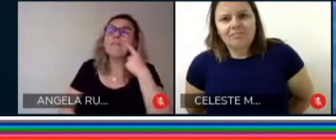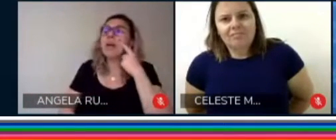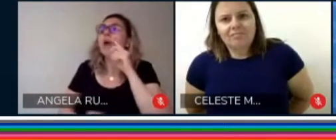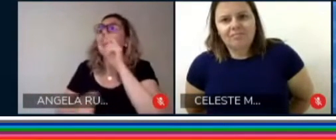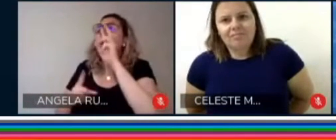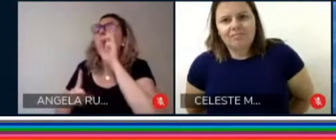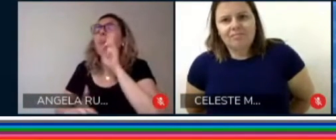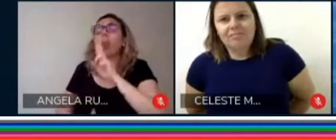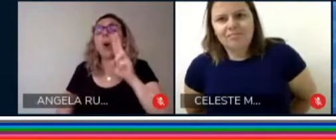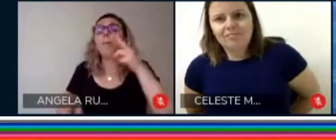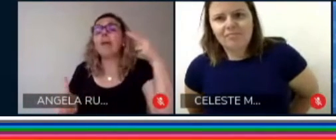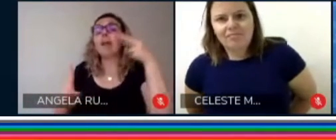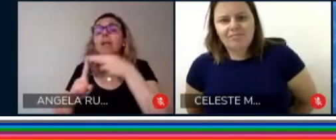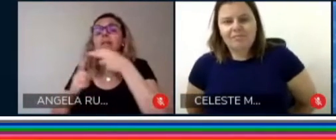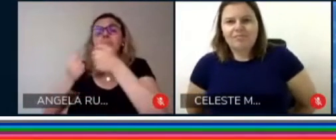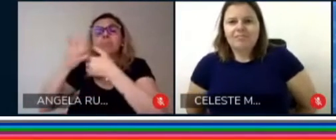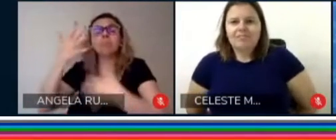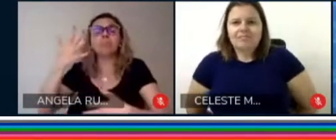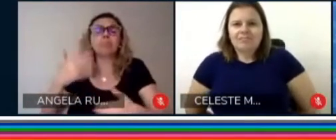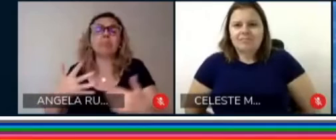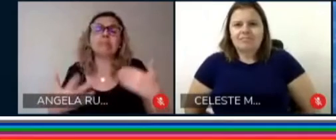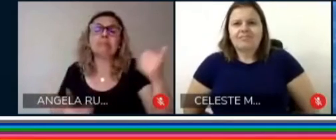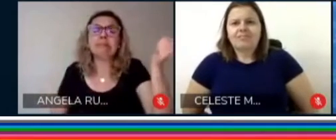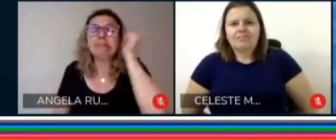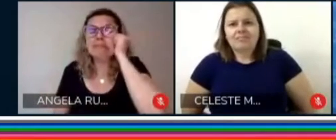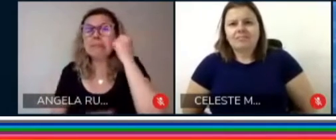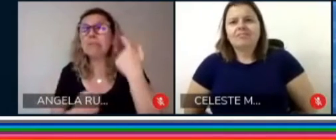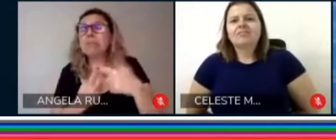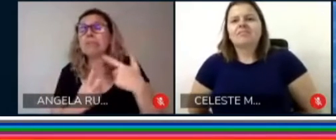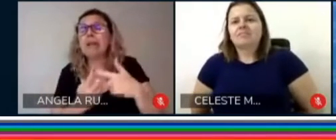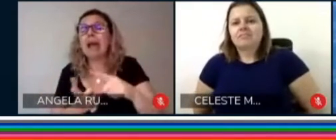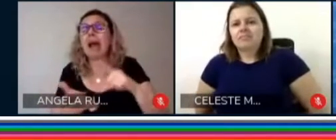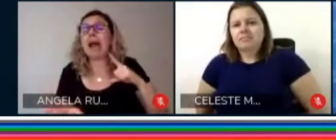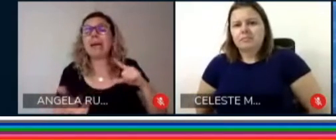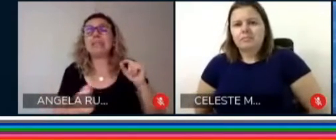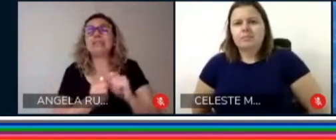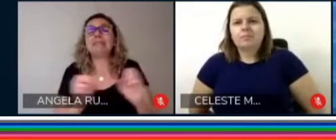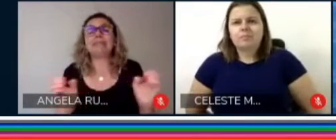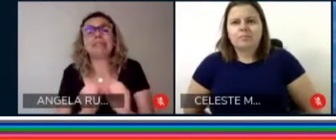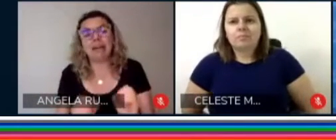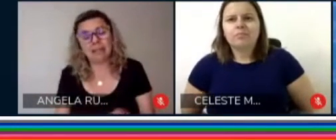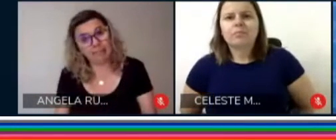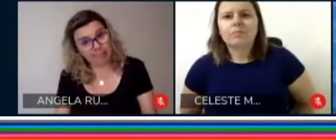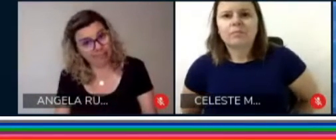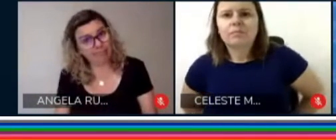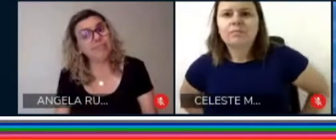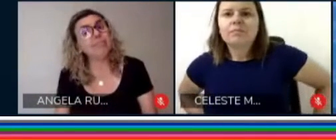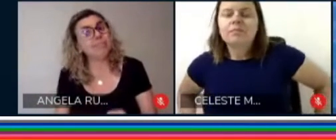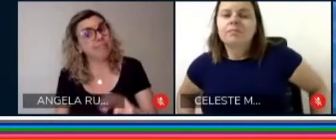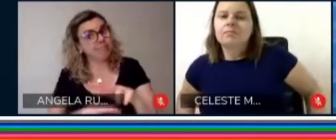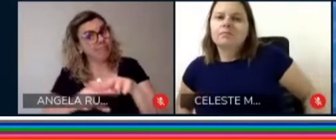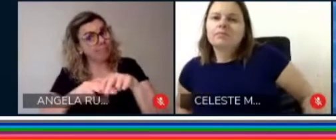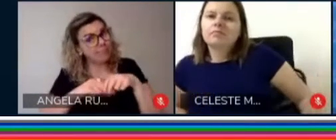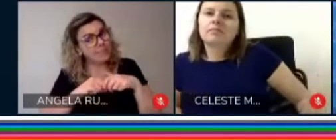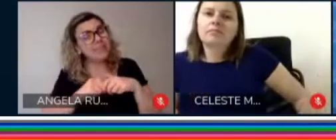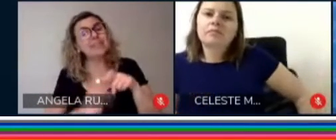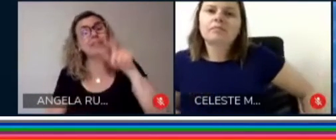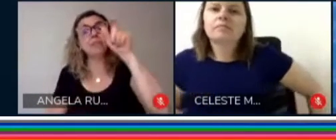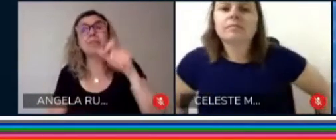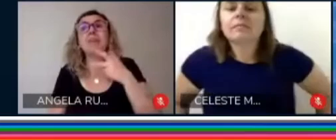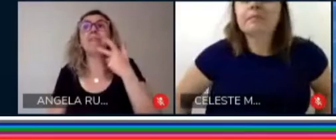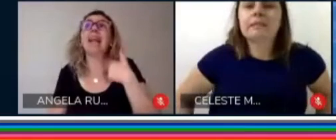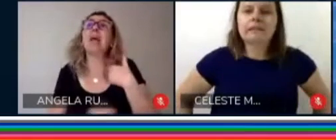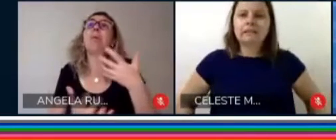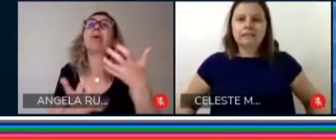na lista de referências, bate aquele arrependimento de não ter usado o gerenciador, né? Então, é por isso que as pessoas falam, eu queria